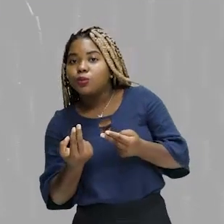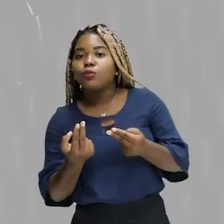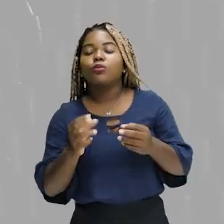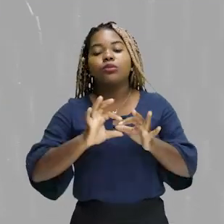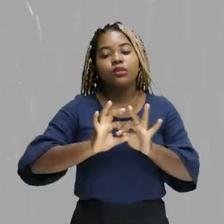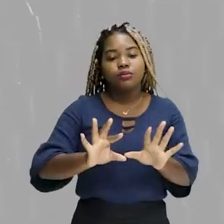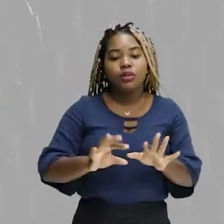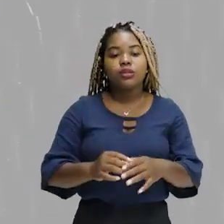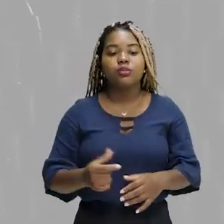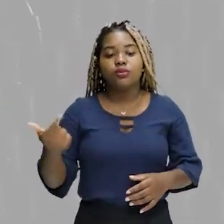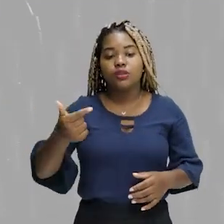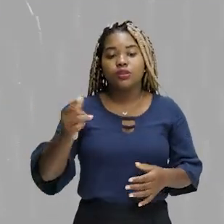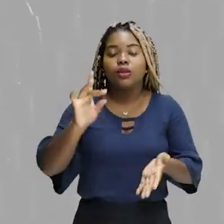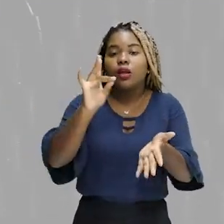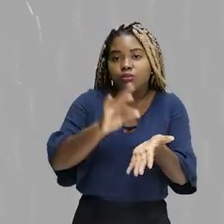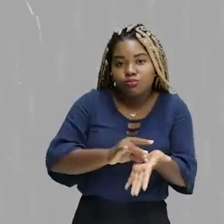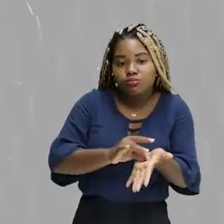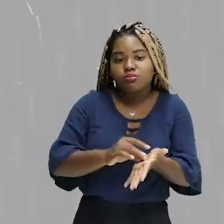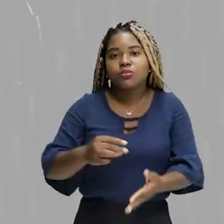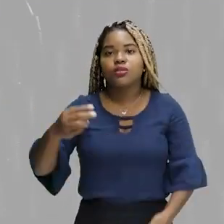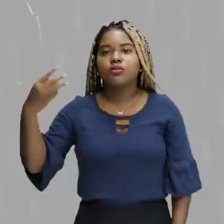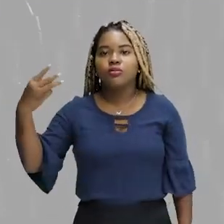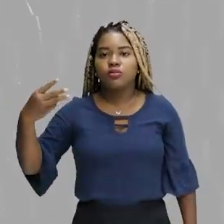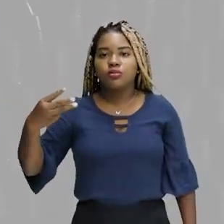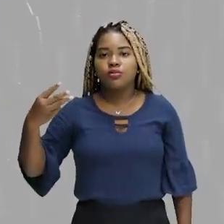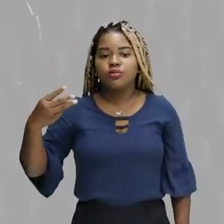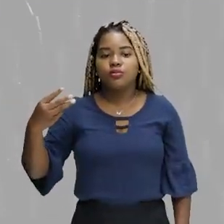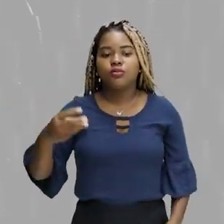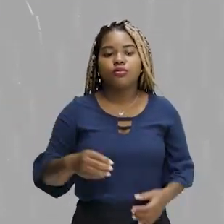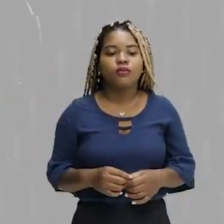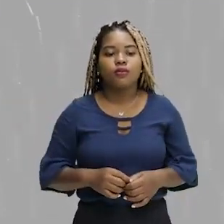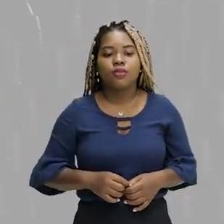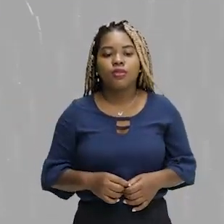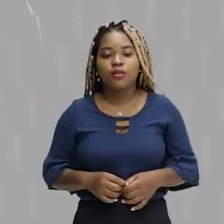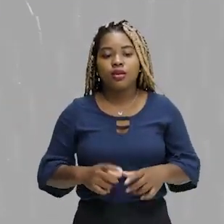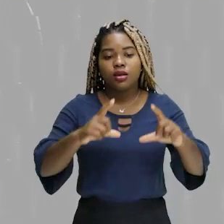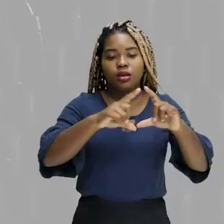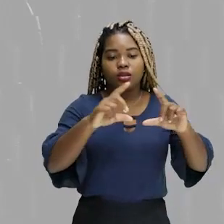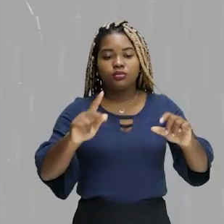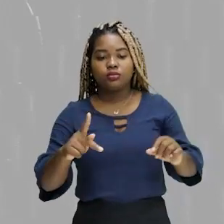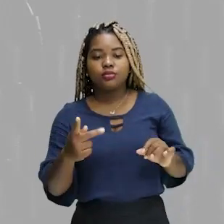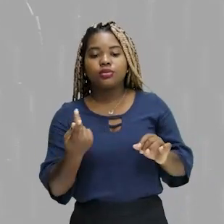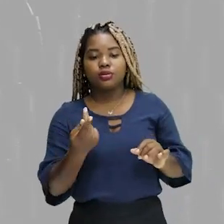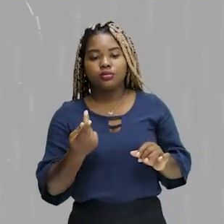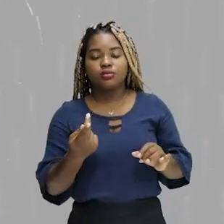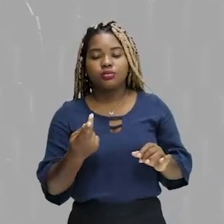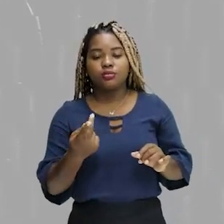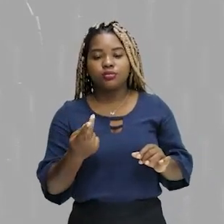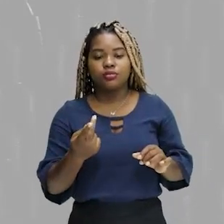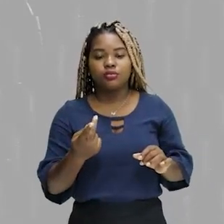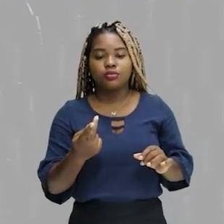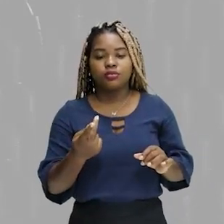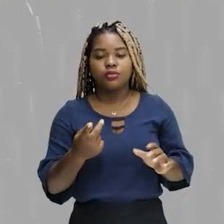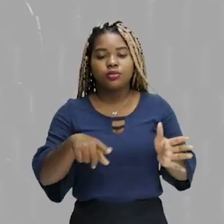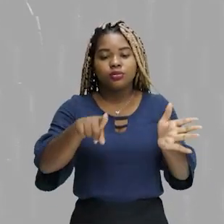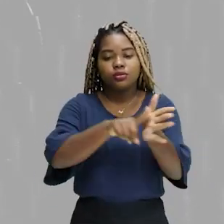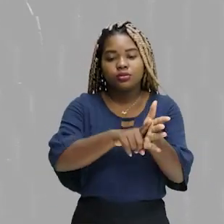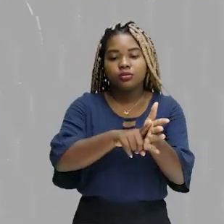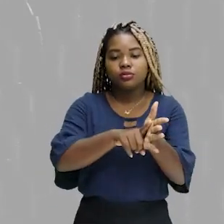é verdadeira. 3. A entalpia dos produtos é menor que a